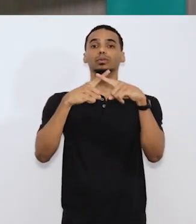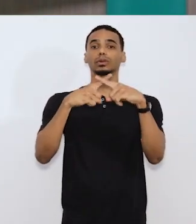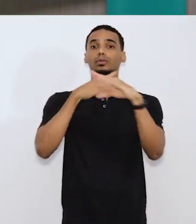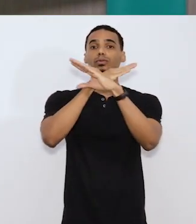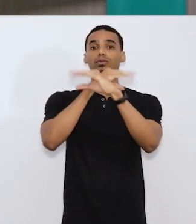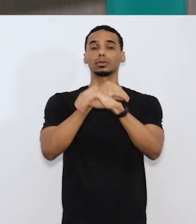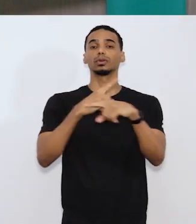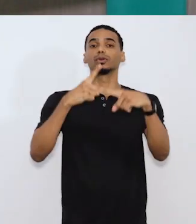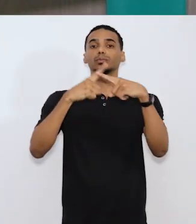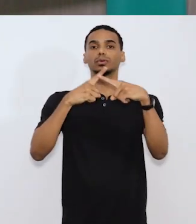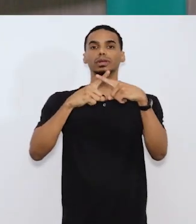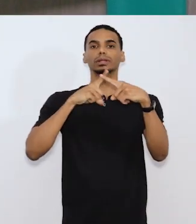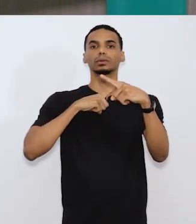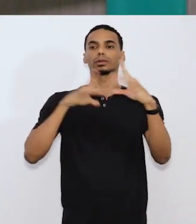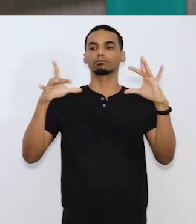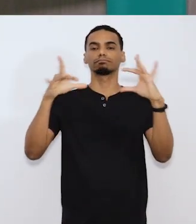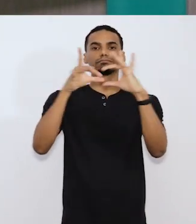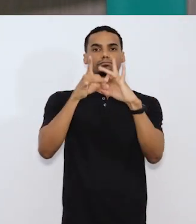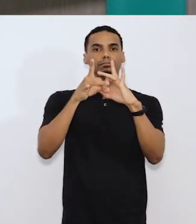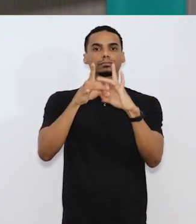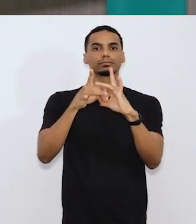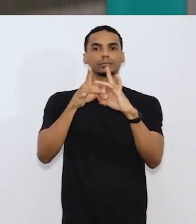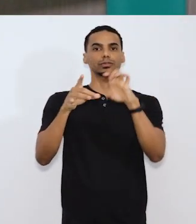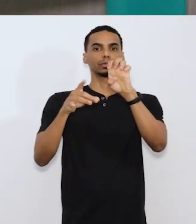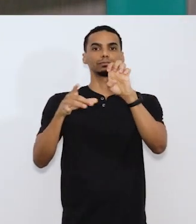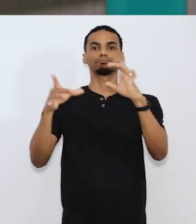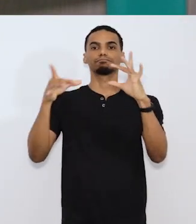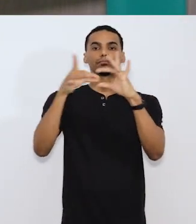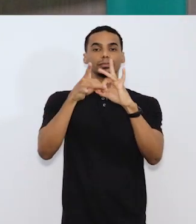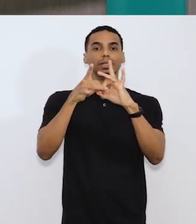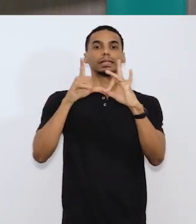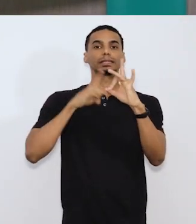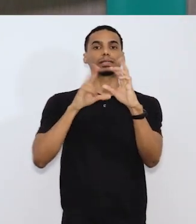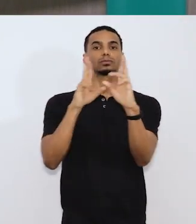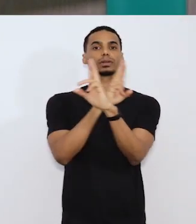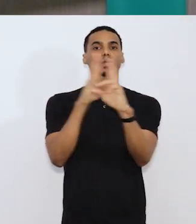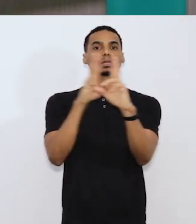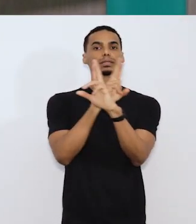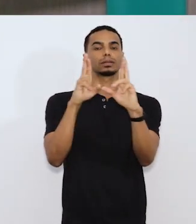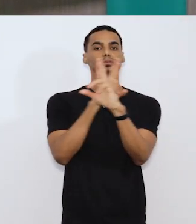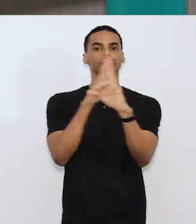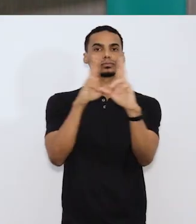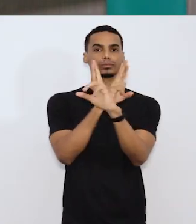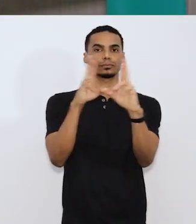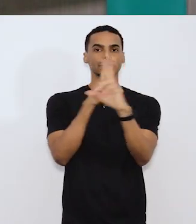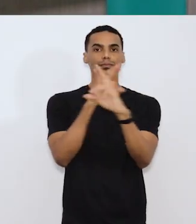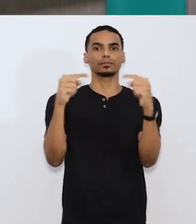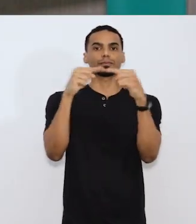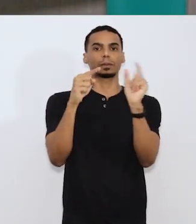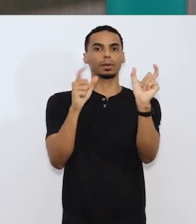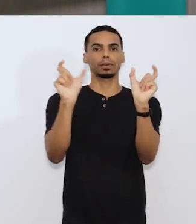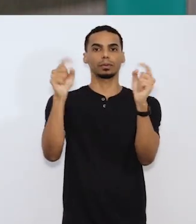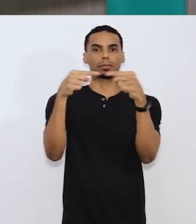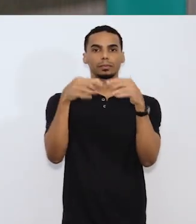conjunção? Porque ele está aí ligando, ele está aí unindo, ele está aí estabelecendo essa relação de conexão entre duas